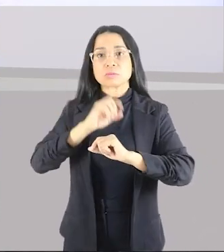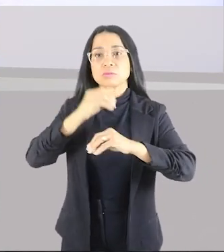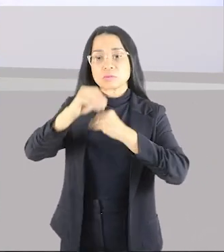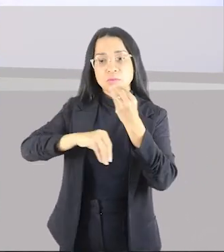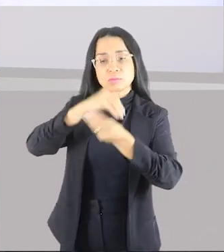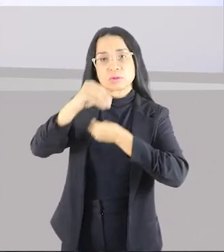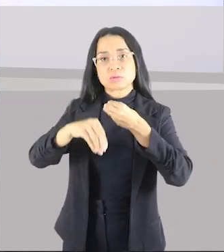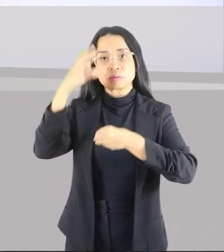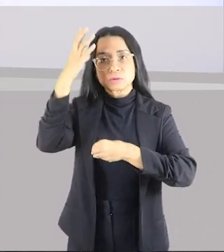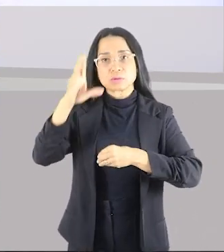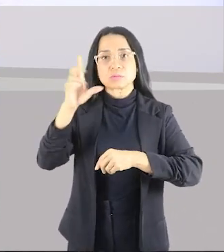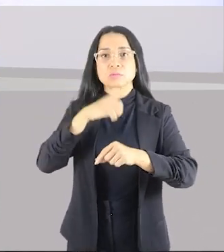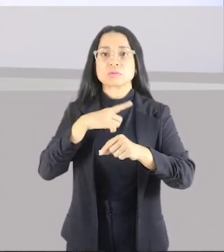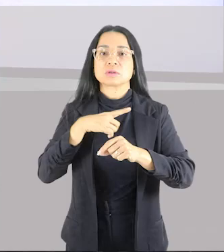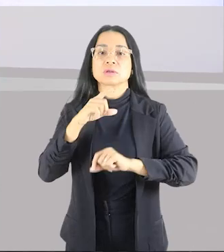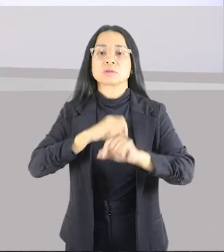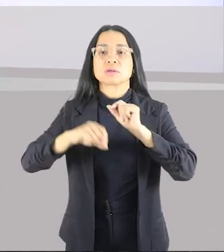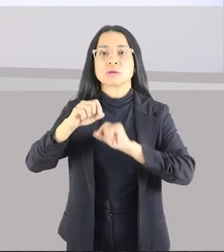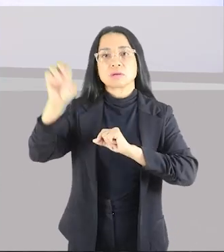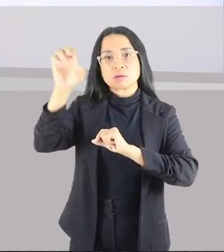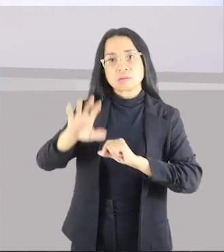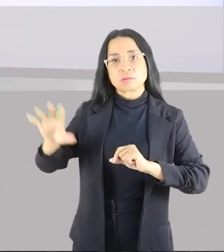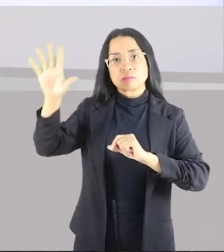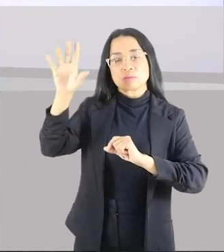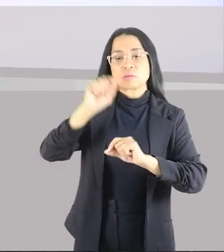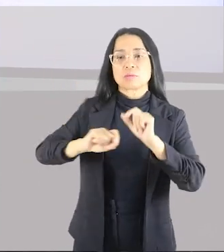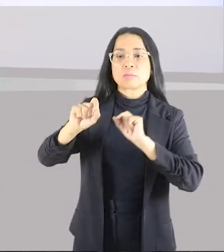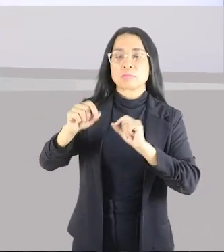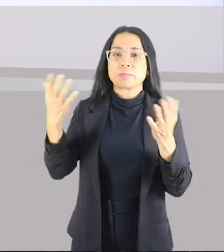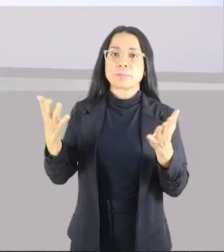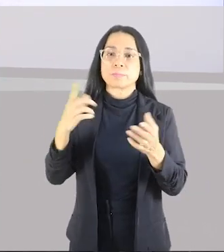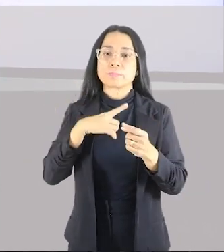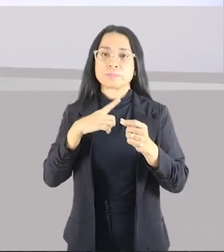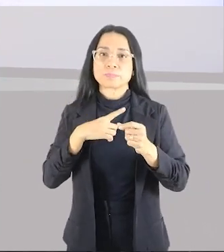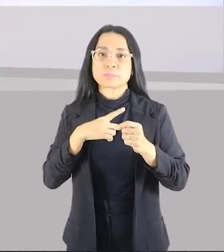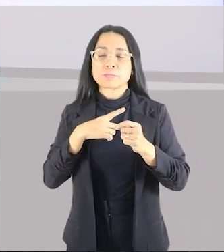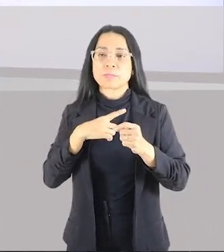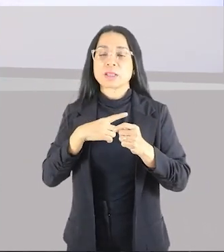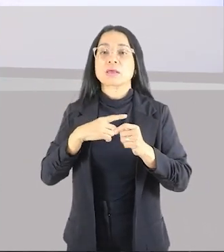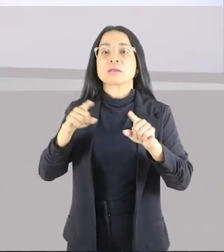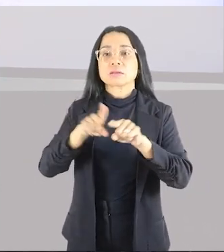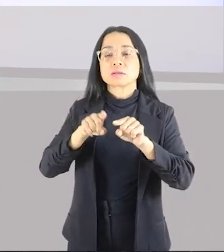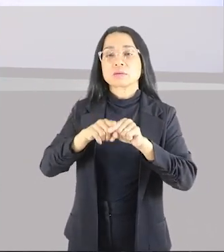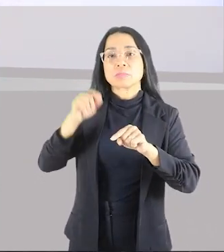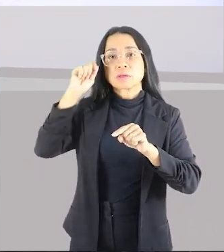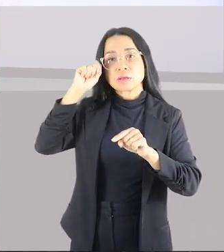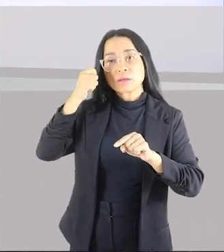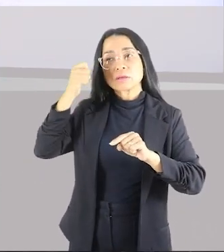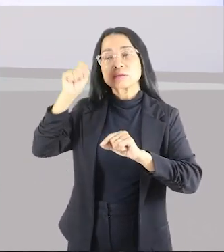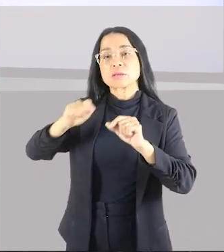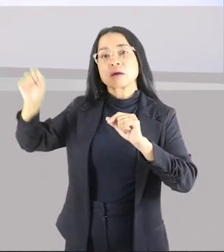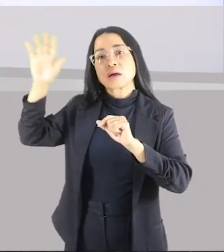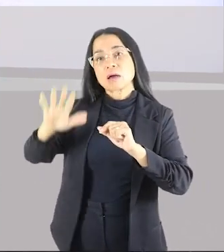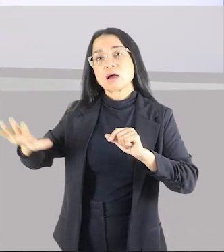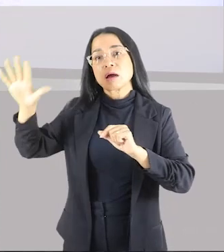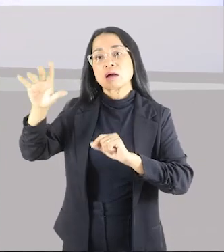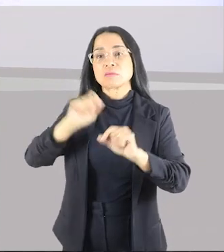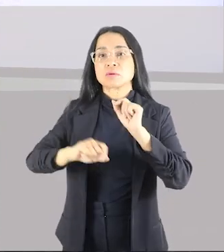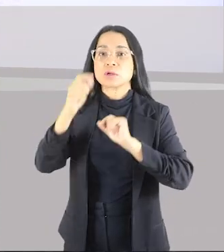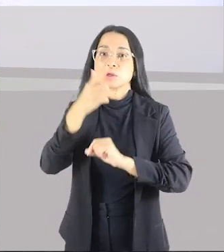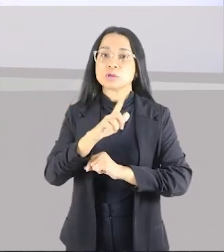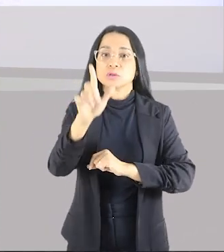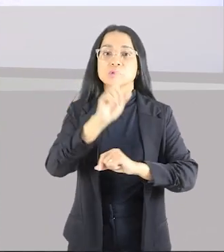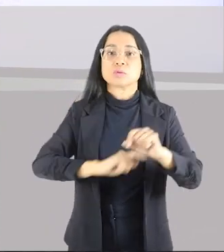de culturas que trouxe da Europa, que trouxe da África e que trouxe também de outras nações que